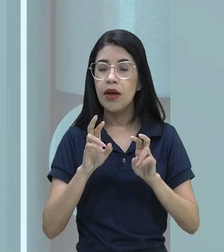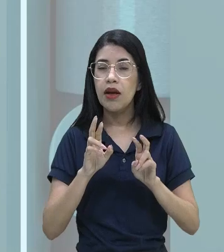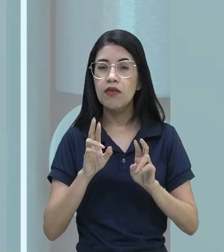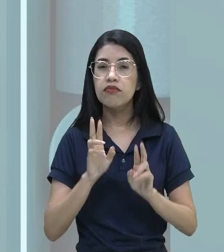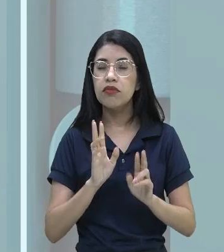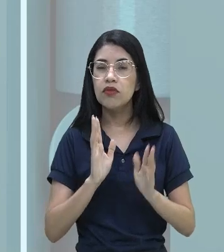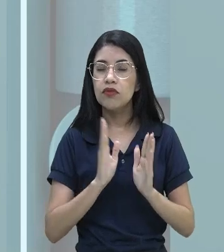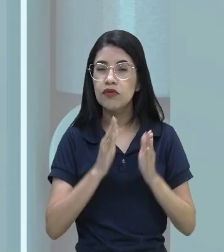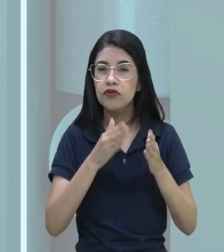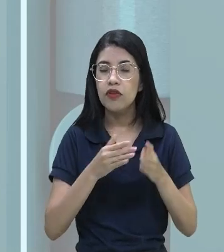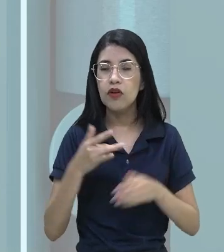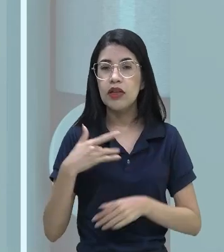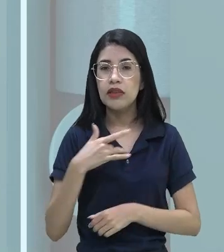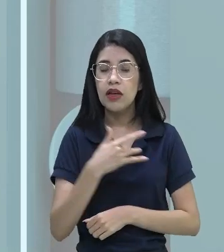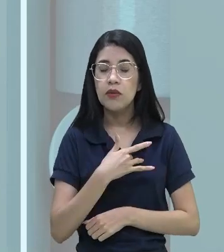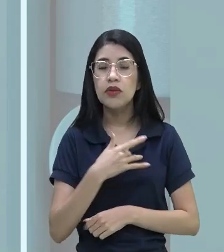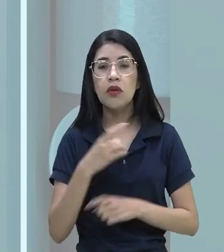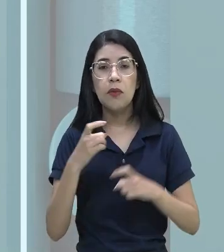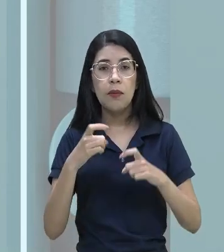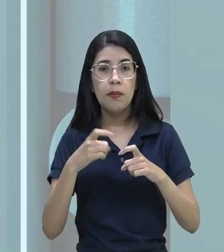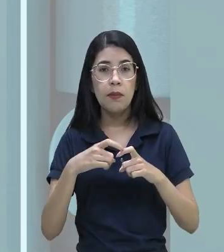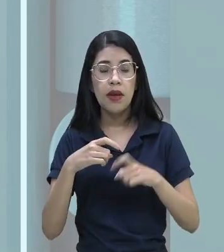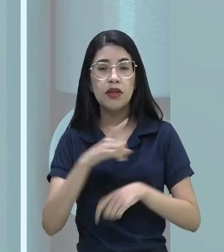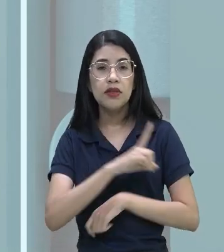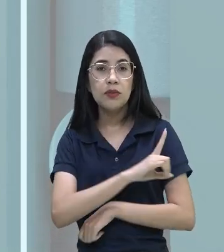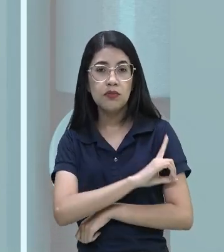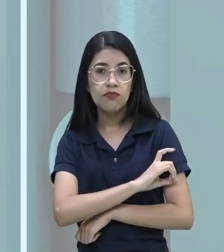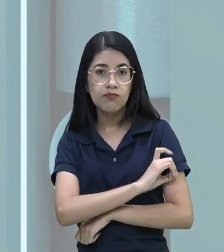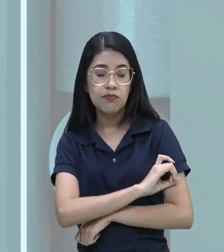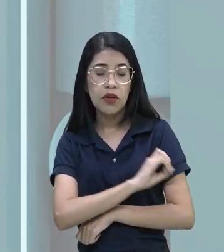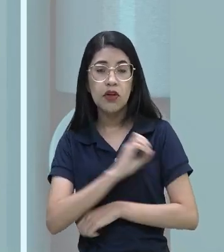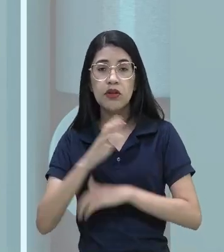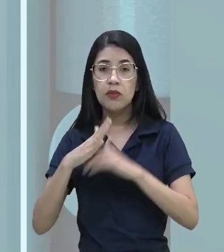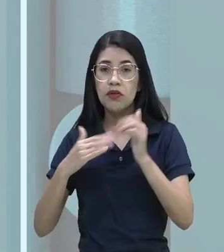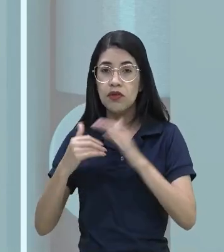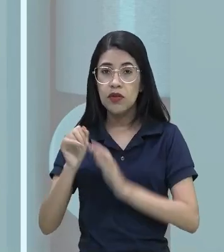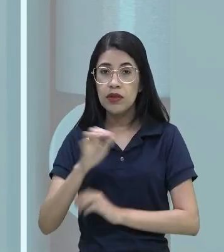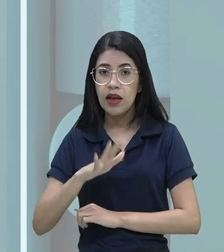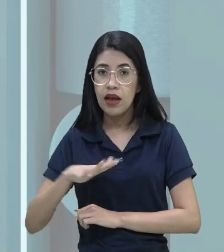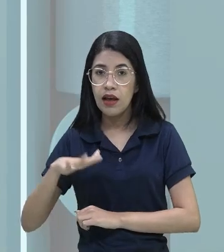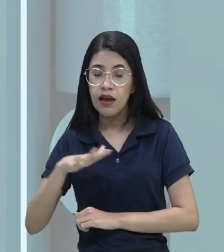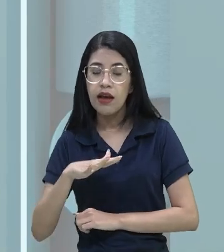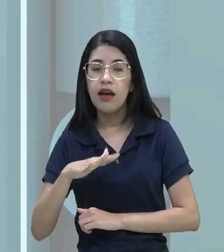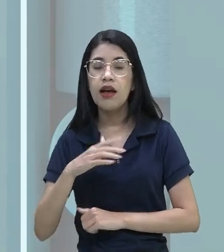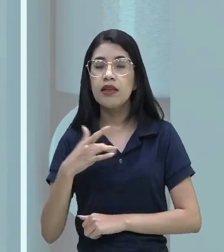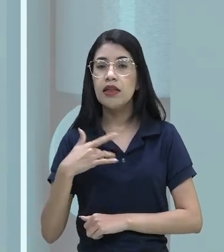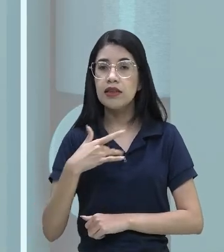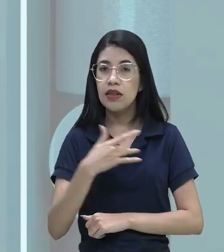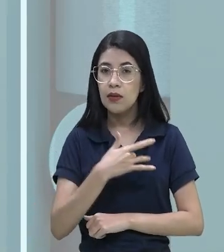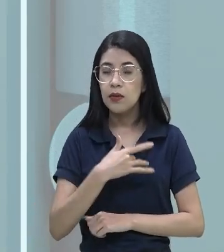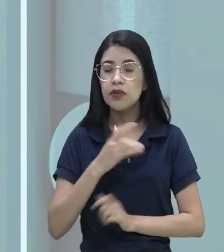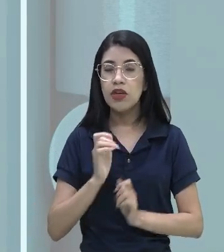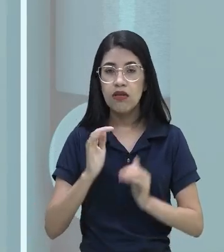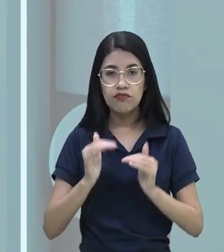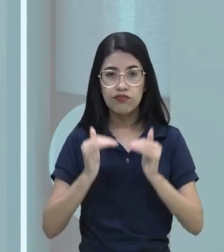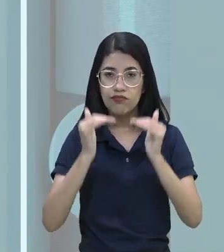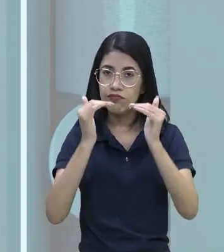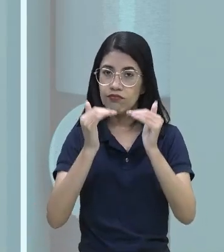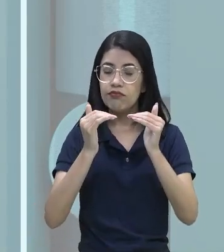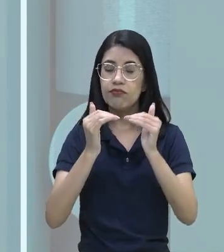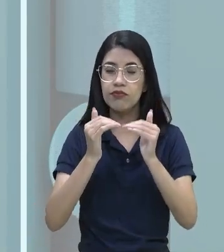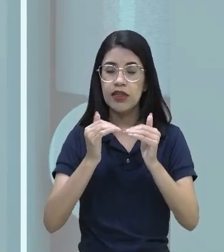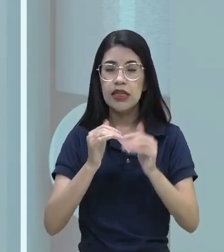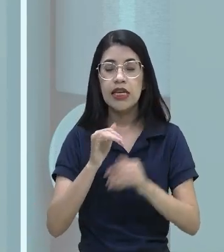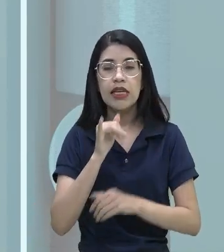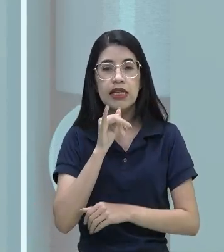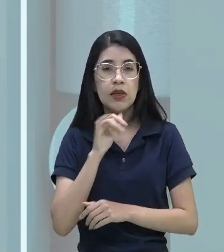um médico, um enfermeiro, um profissional da área da saúde é uma autoridade. E aí eu posso citar, especialmente se é um